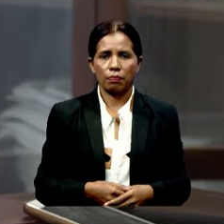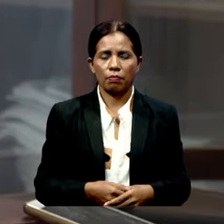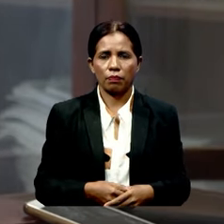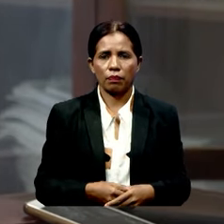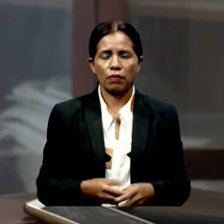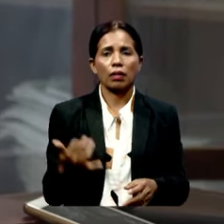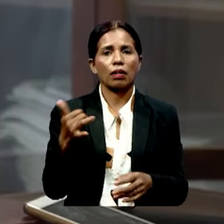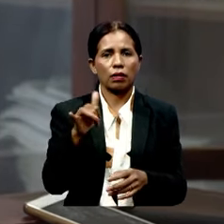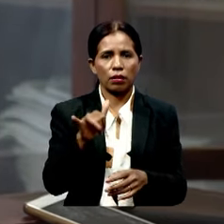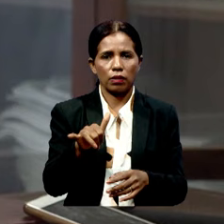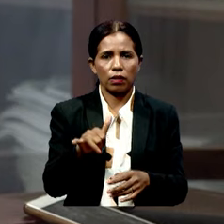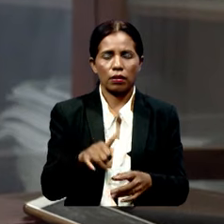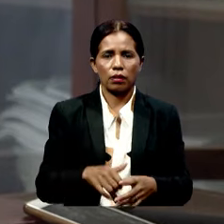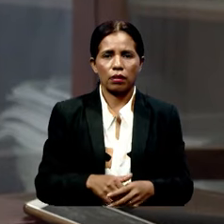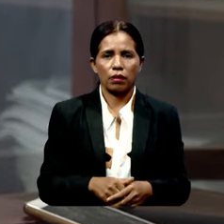será